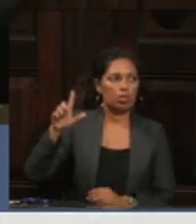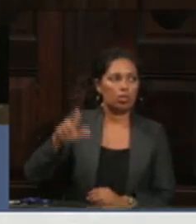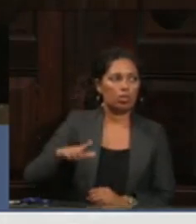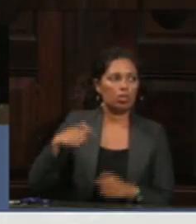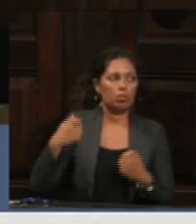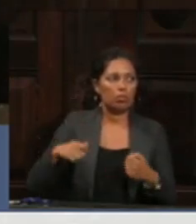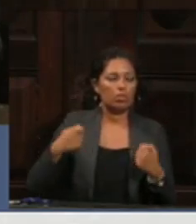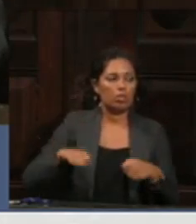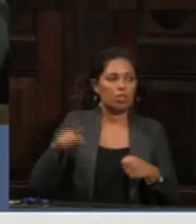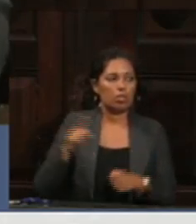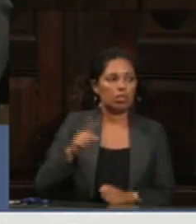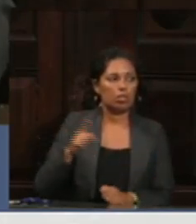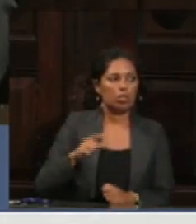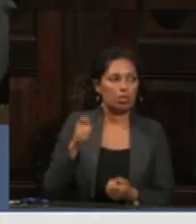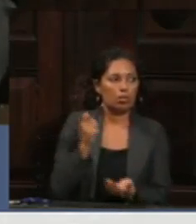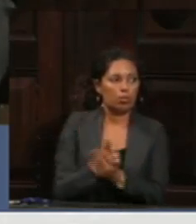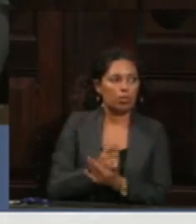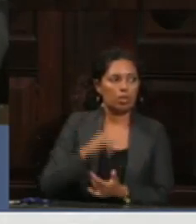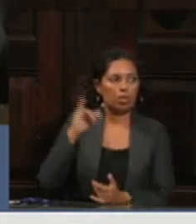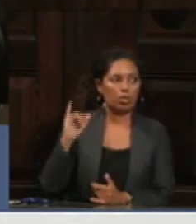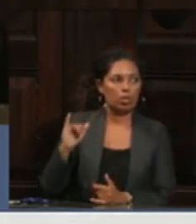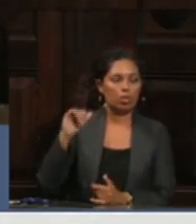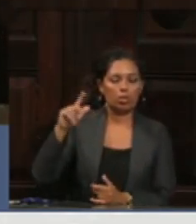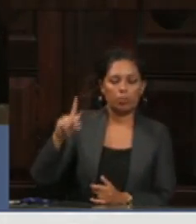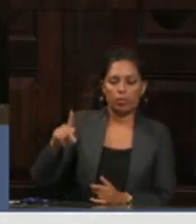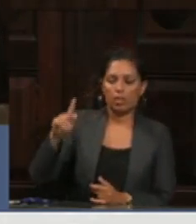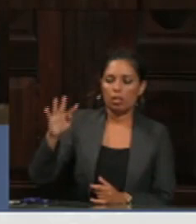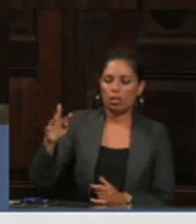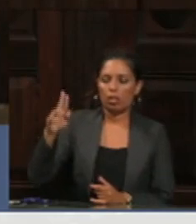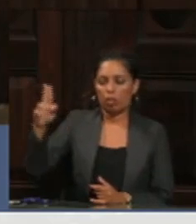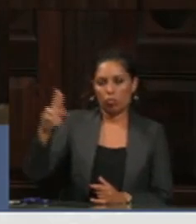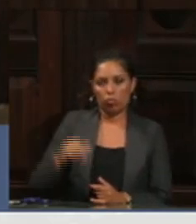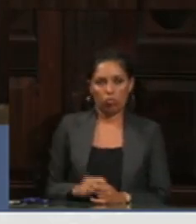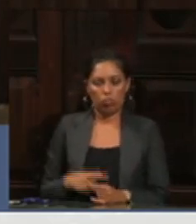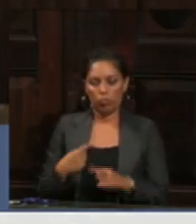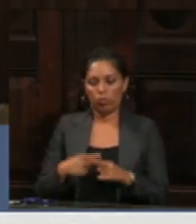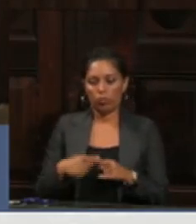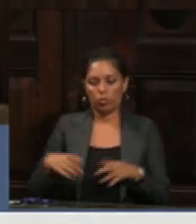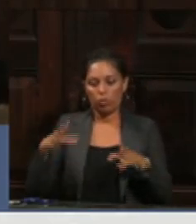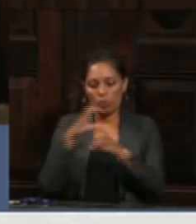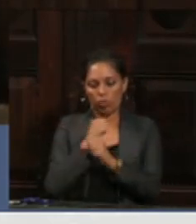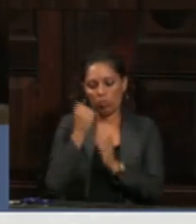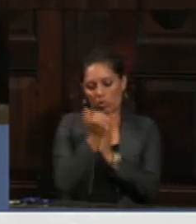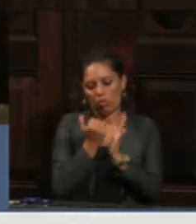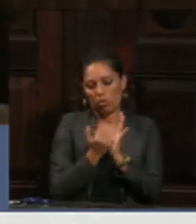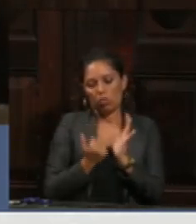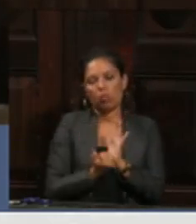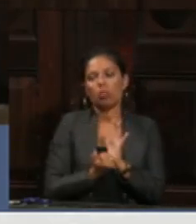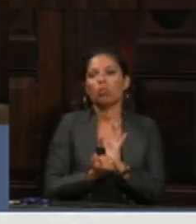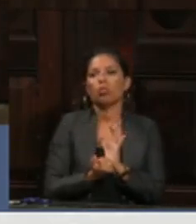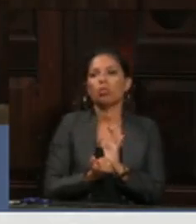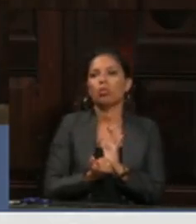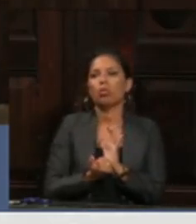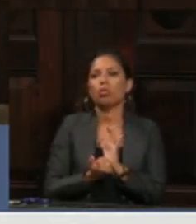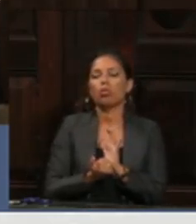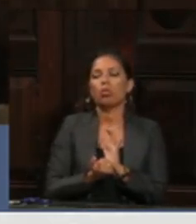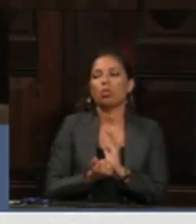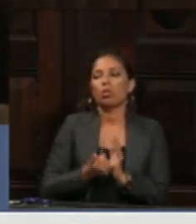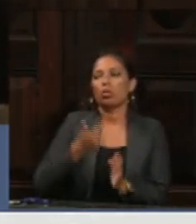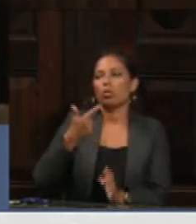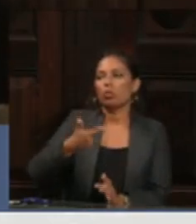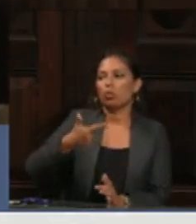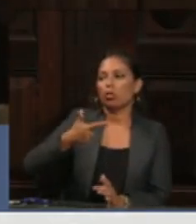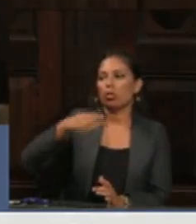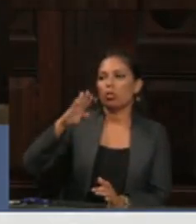uma cidade que tem um orçamento de 2,5 bilhões de reais e que tem seus bairros abandonados, que